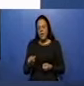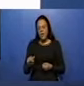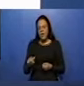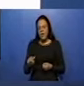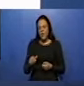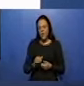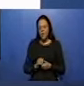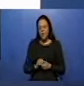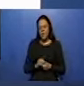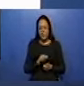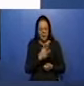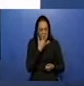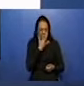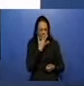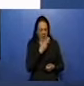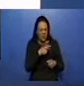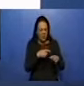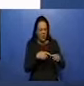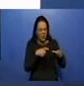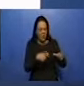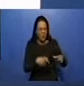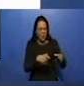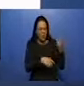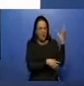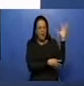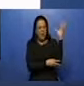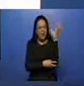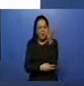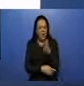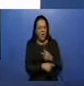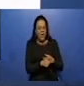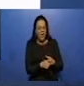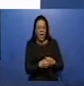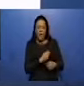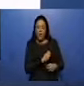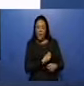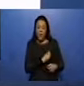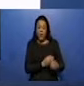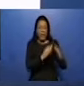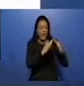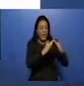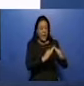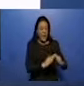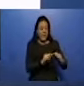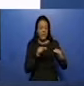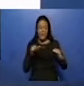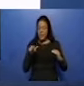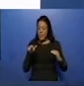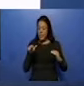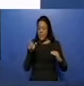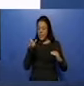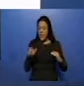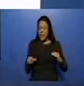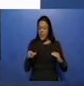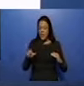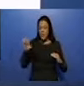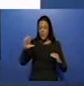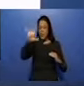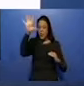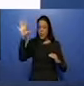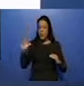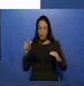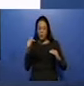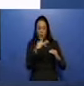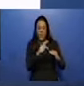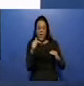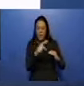uma região selvagem, transformara-se numa espécie de lar distante da pátria. Então inicialmente quando os europeus